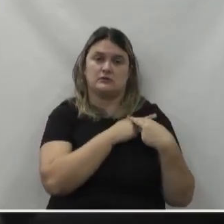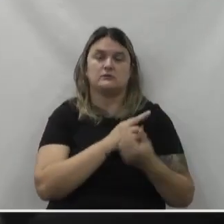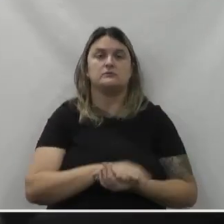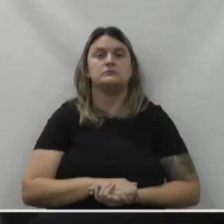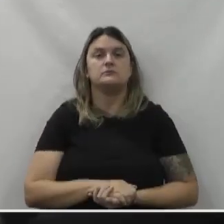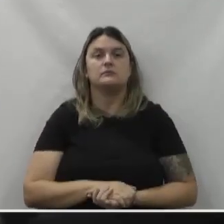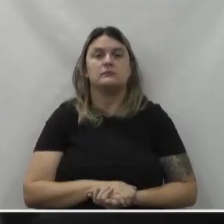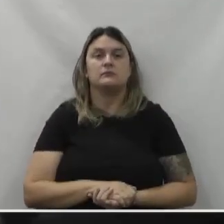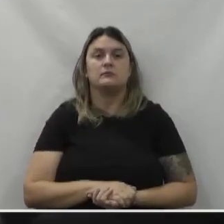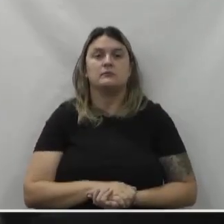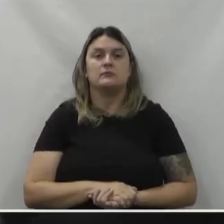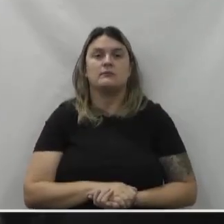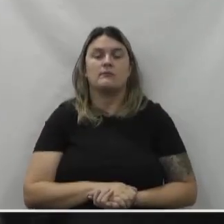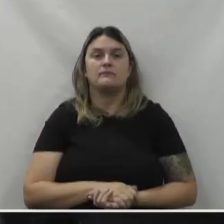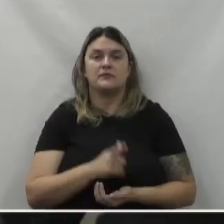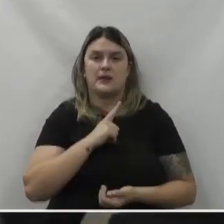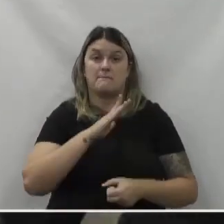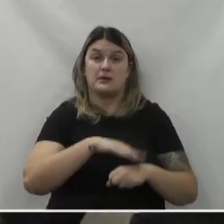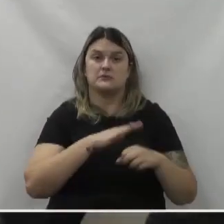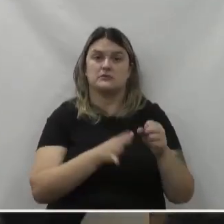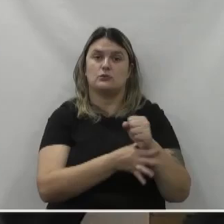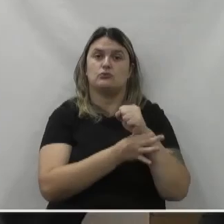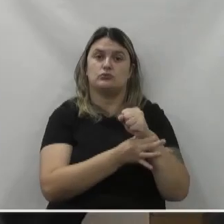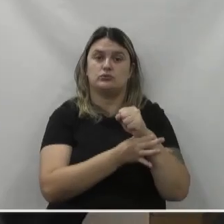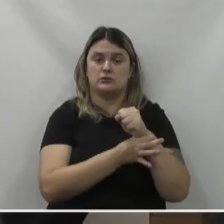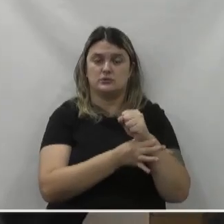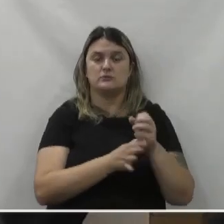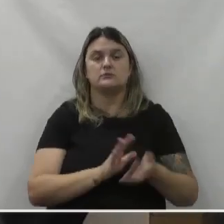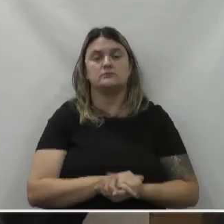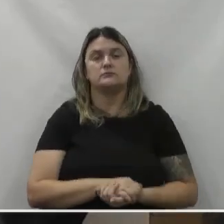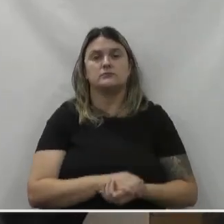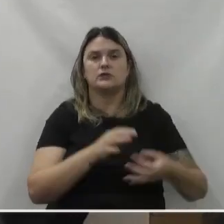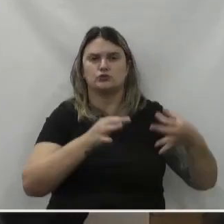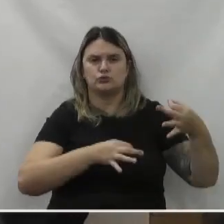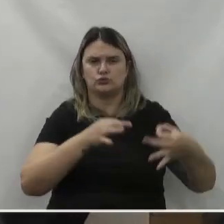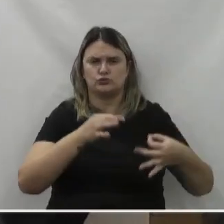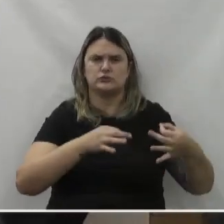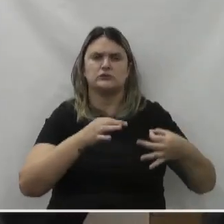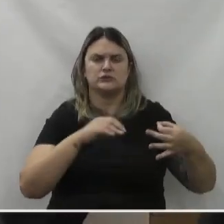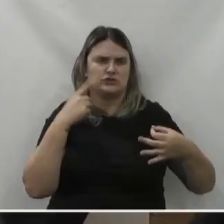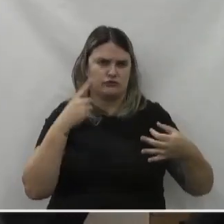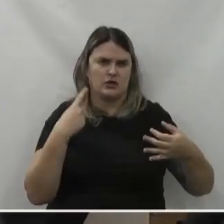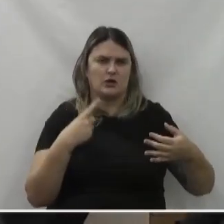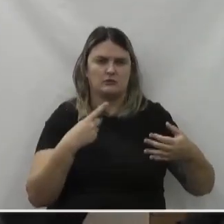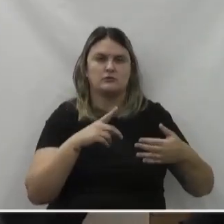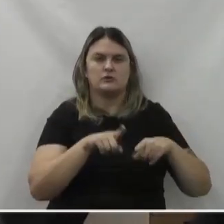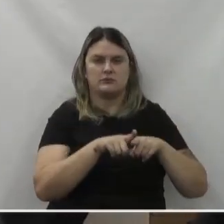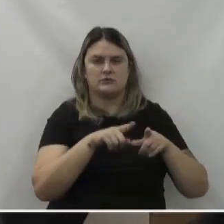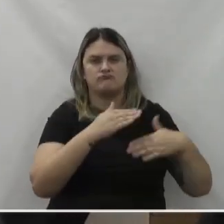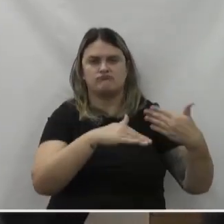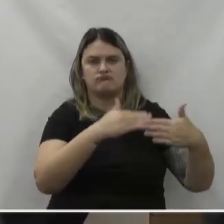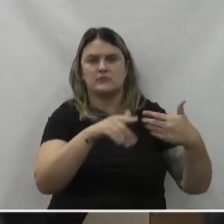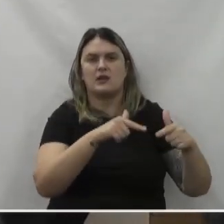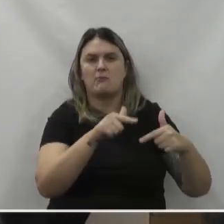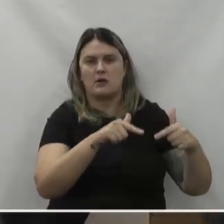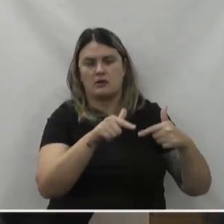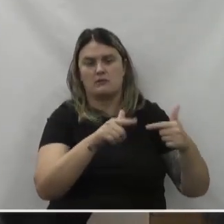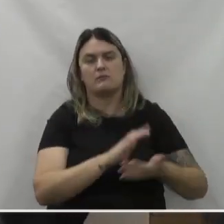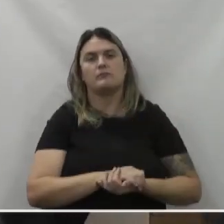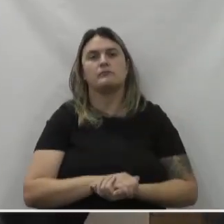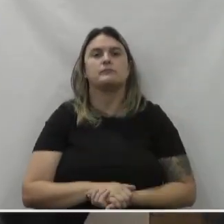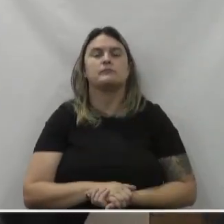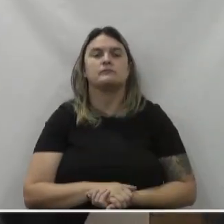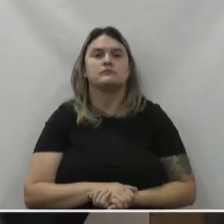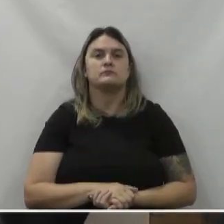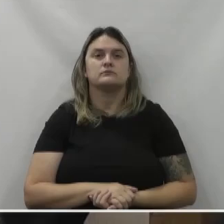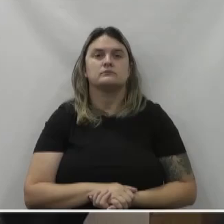precária. Então, traz mais segurança jurídica e no desenvolvimento dos trabalhos